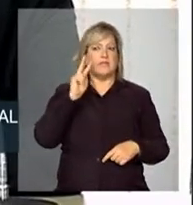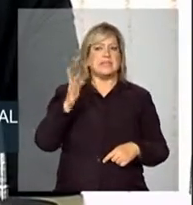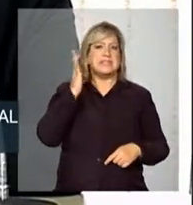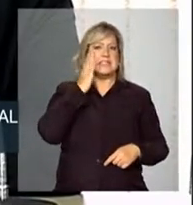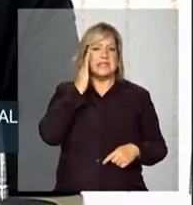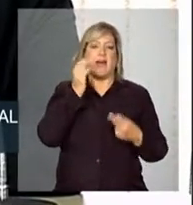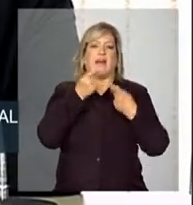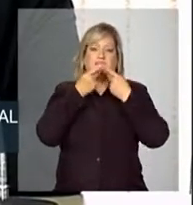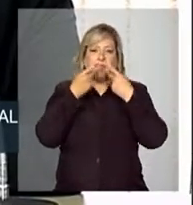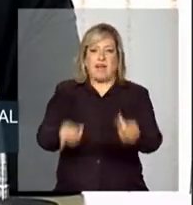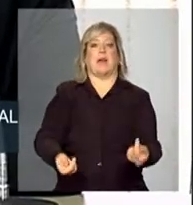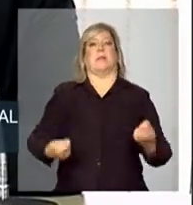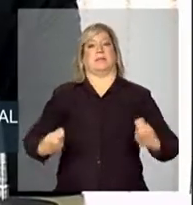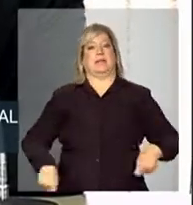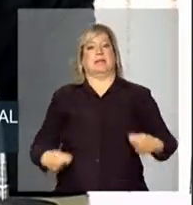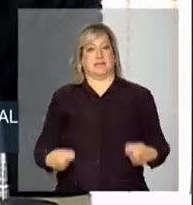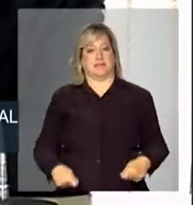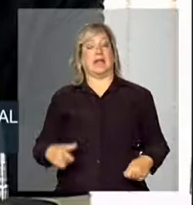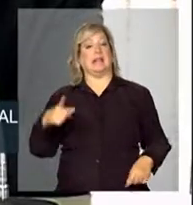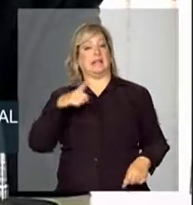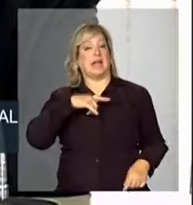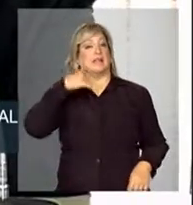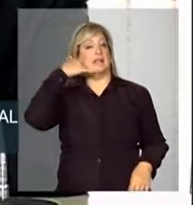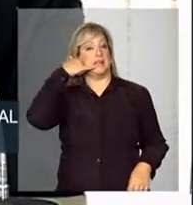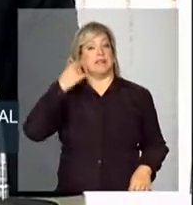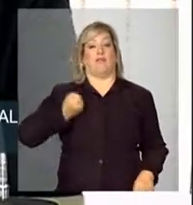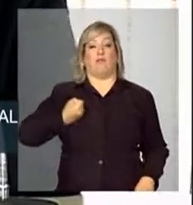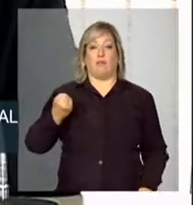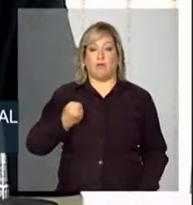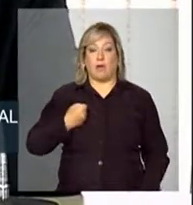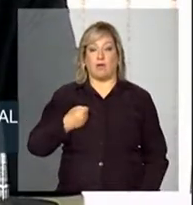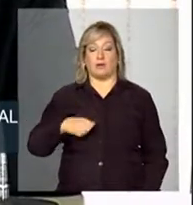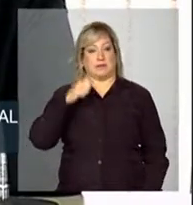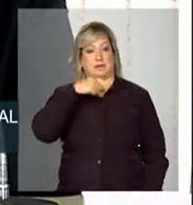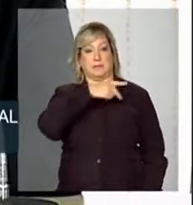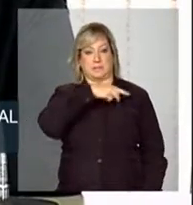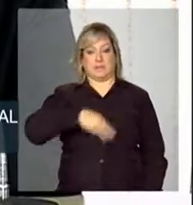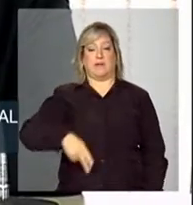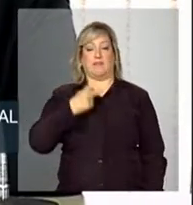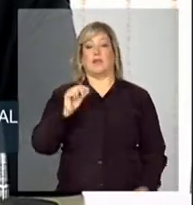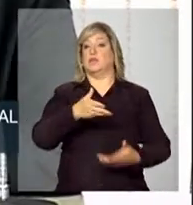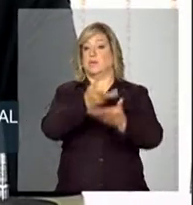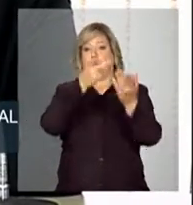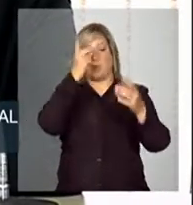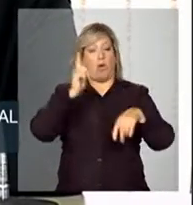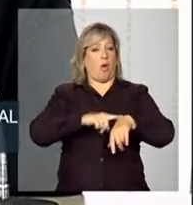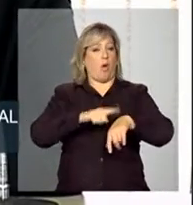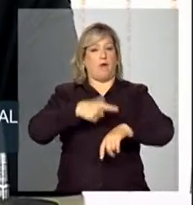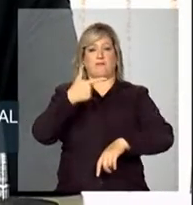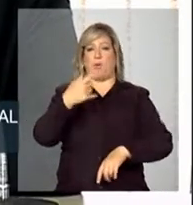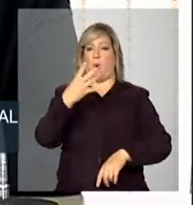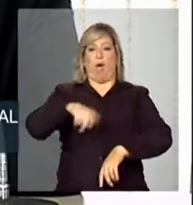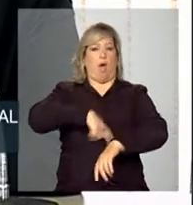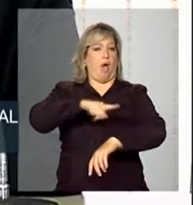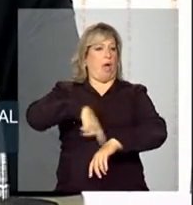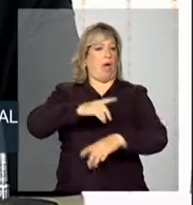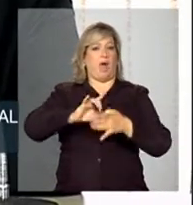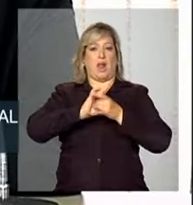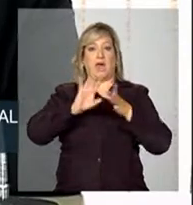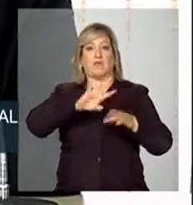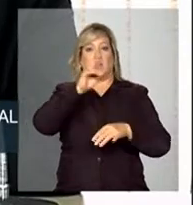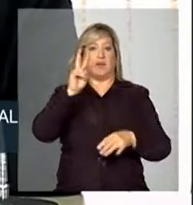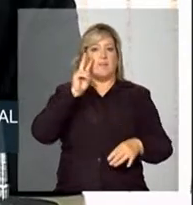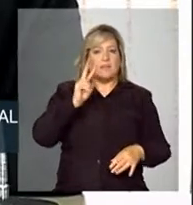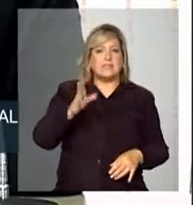então por isso nós temos um telefone as meninas vão falar também sobre isso está à disposição da sociedade 24 horas por dia para que